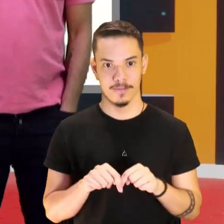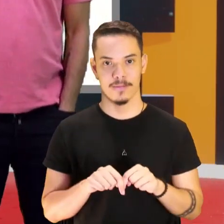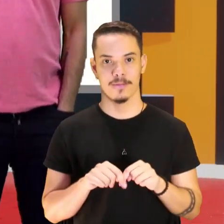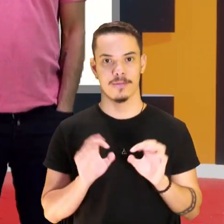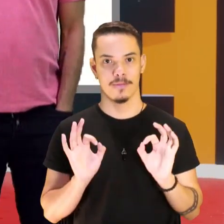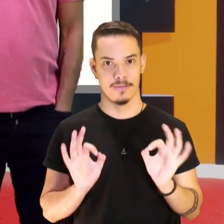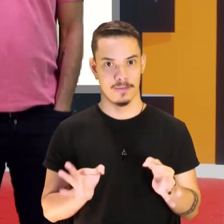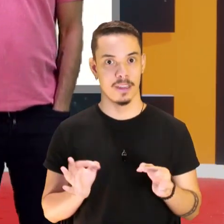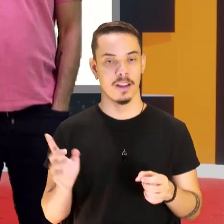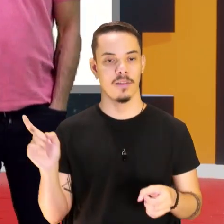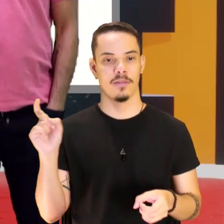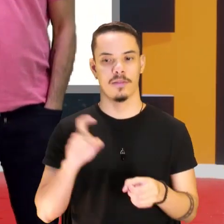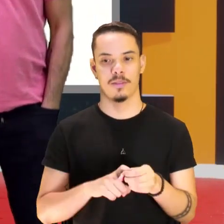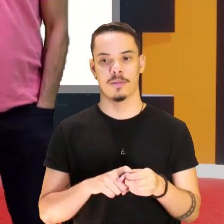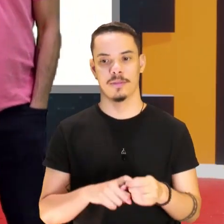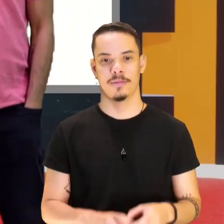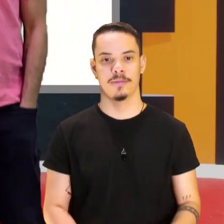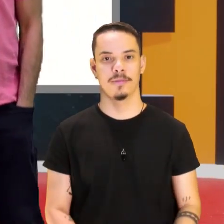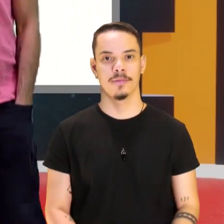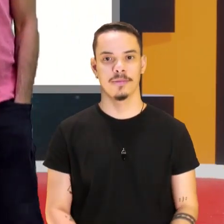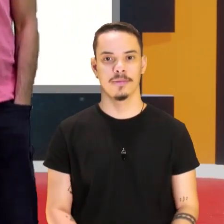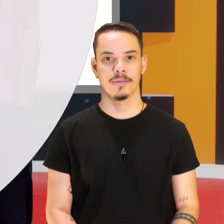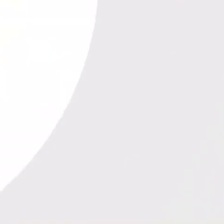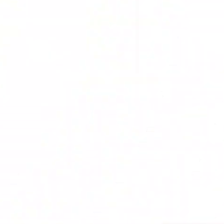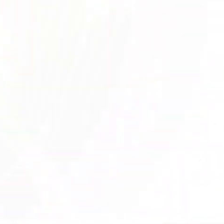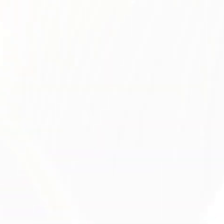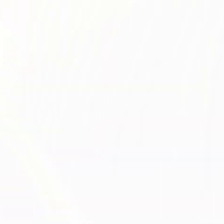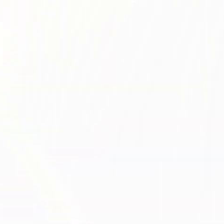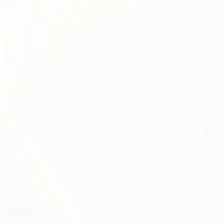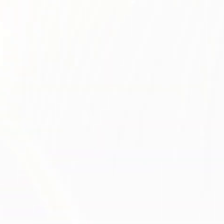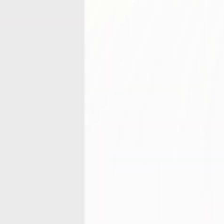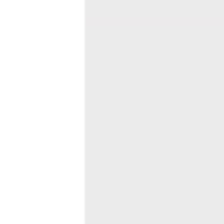render. E já a gente volta com as correções.